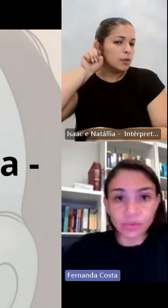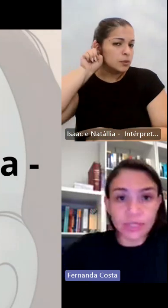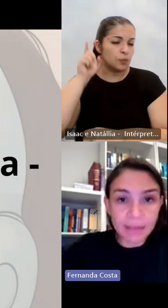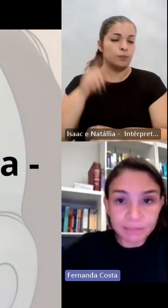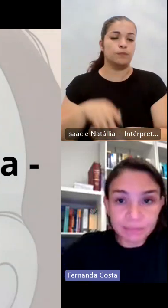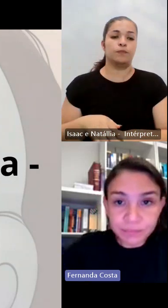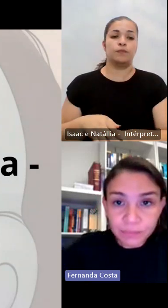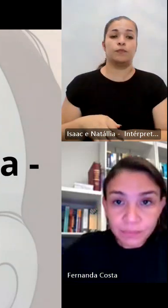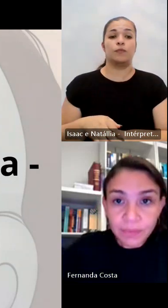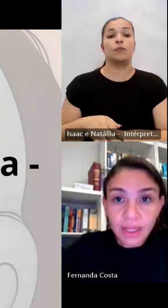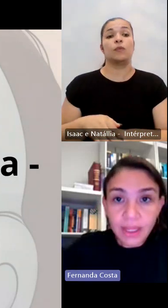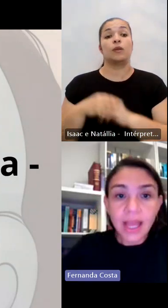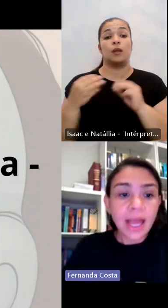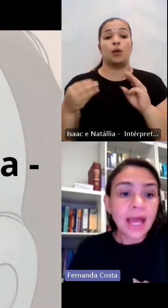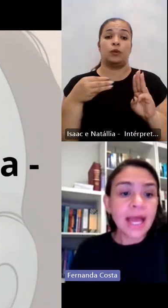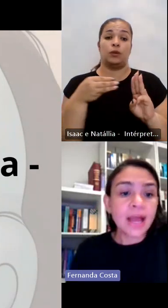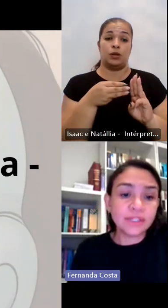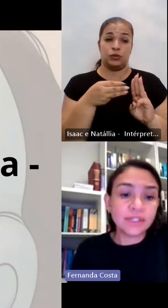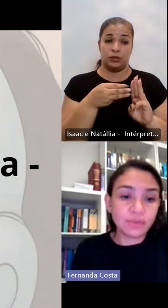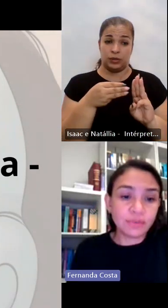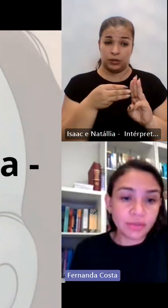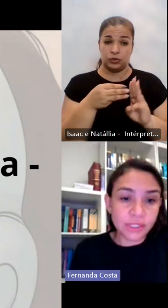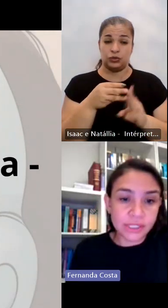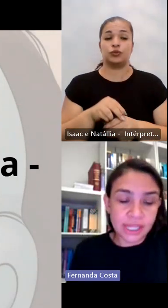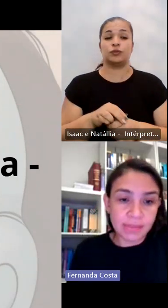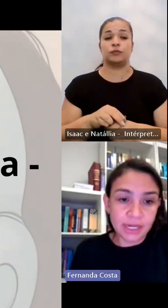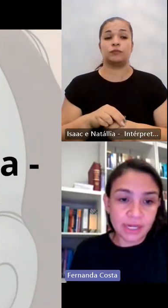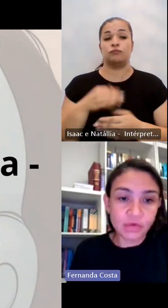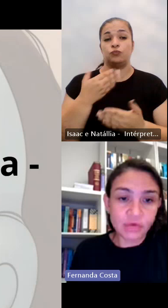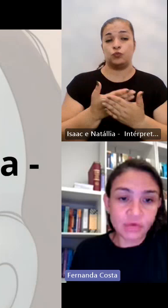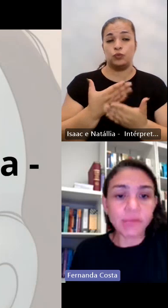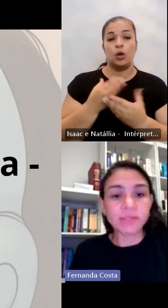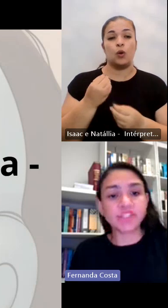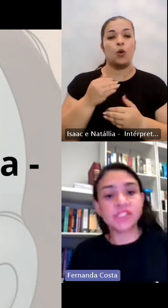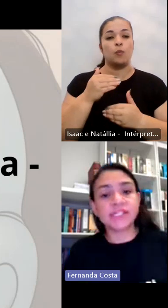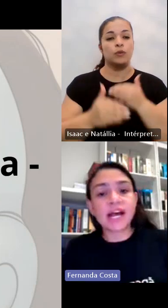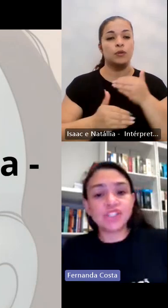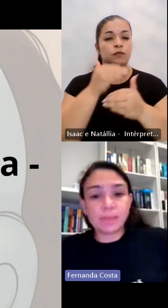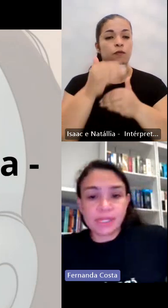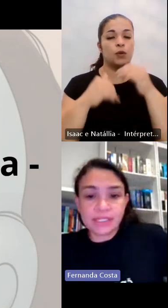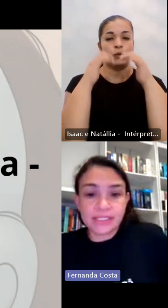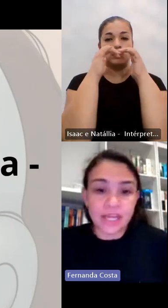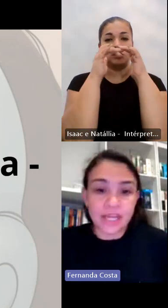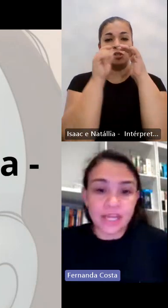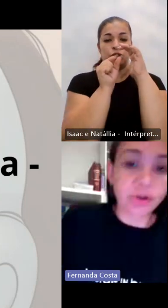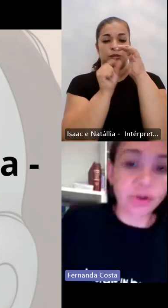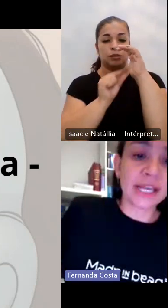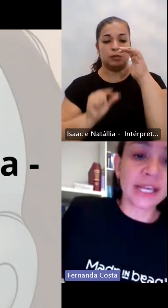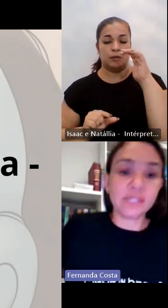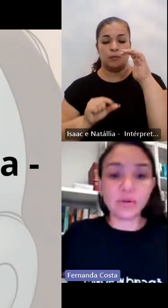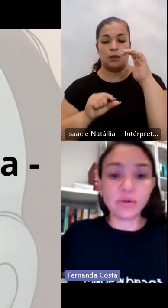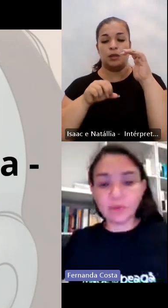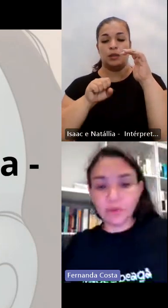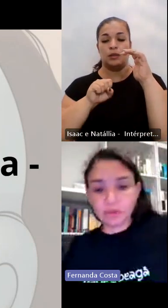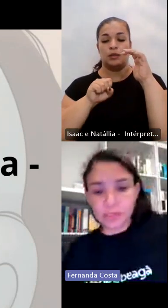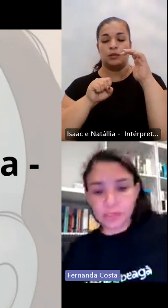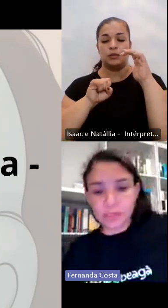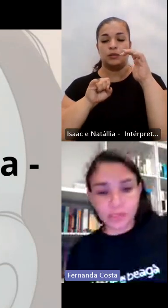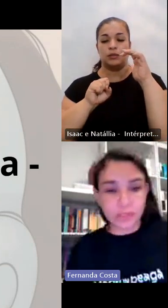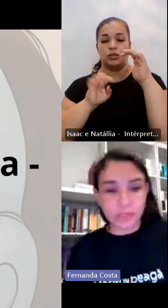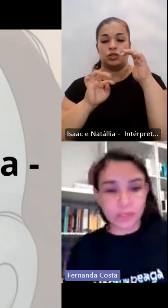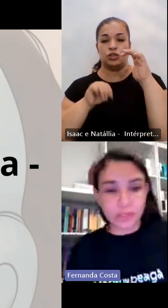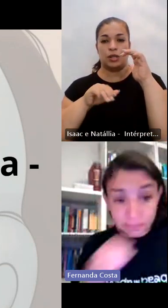vamos estudar o desenvolvimento do sistema nervoso, neuroplasticidade e aprendizagem, dos processos